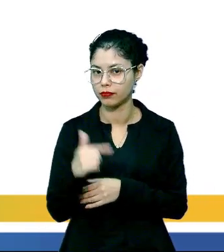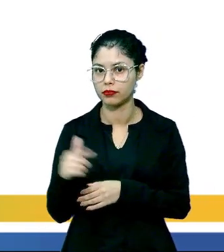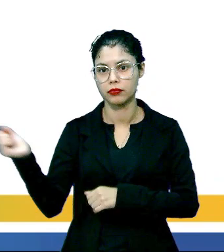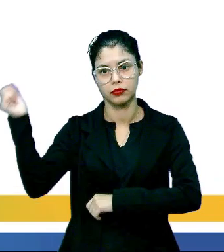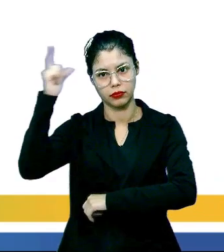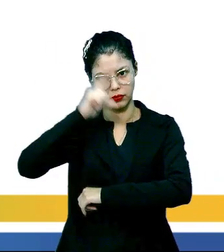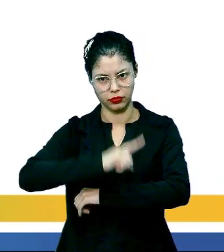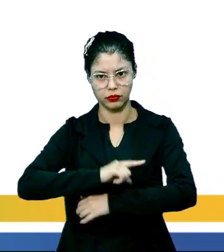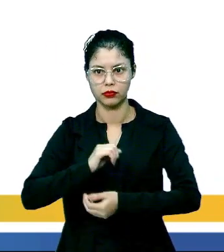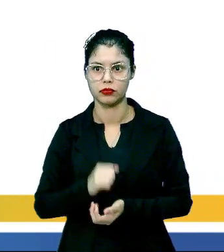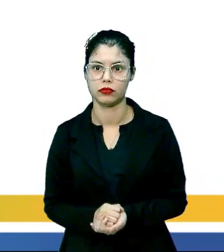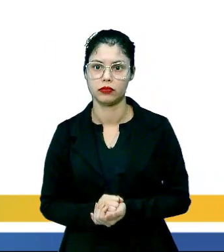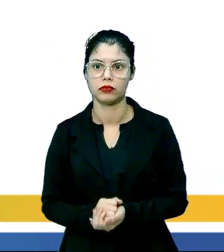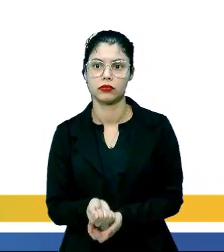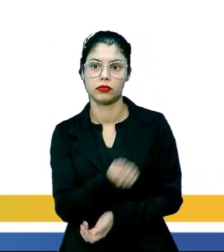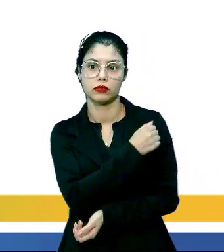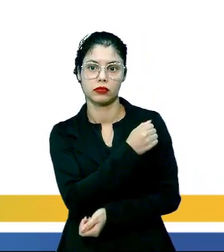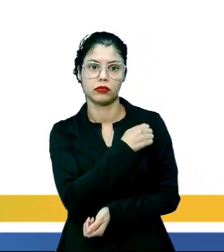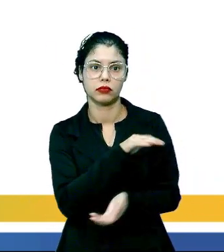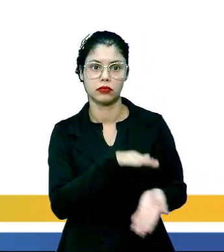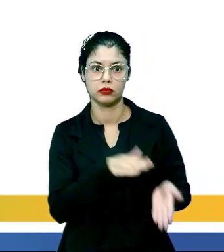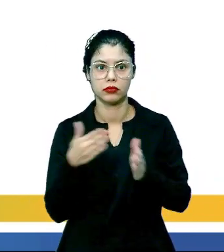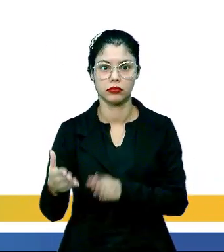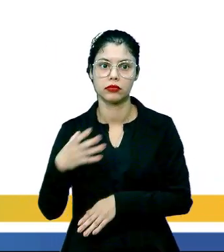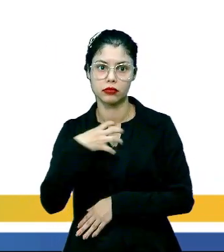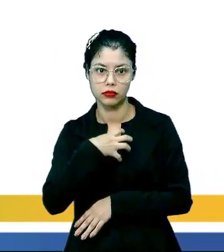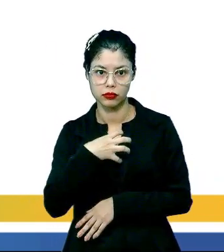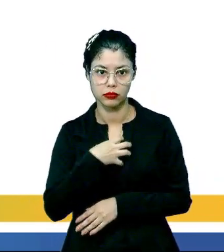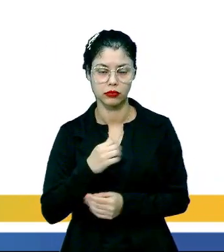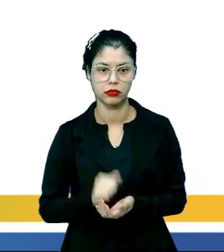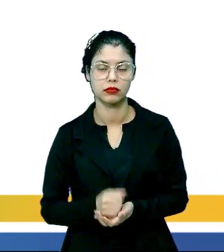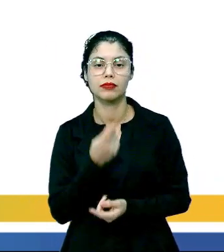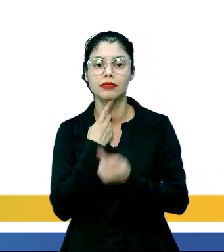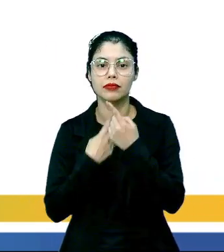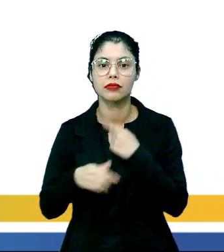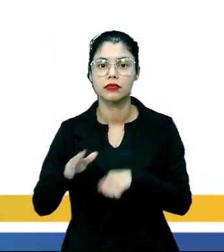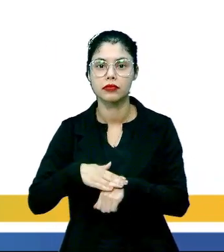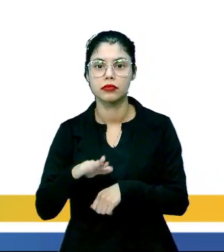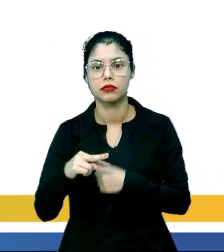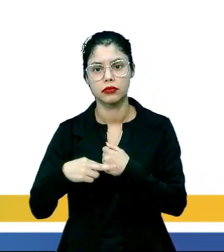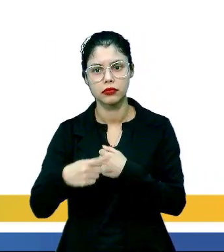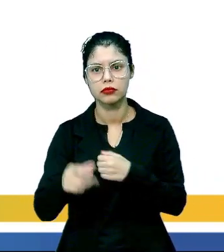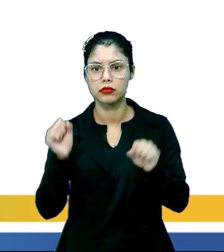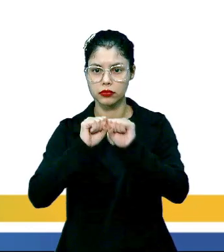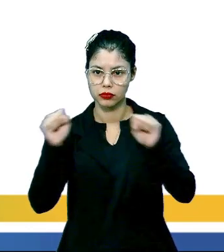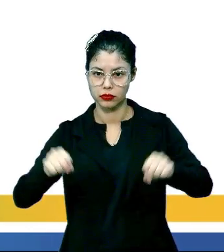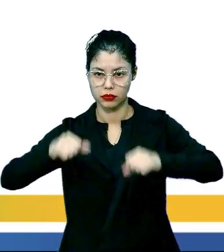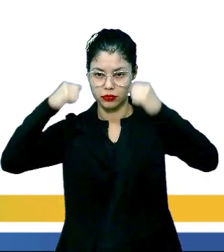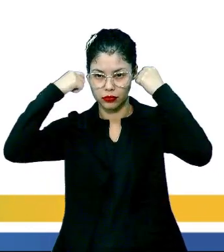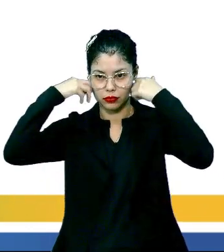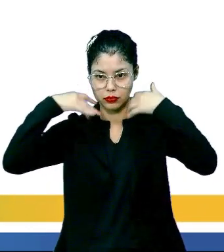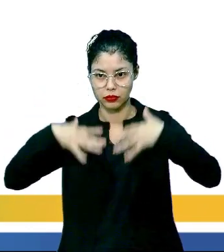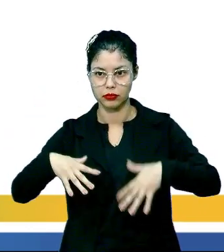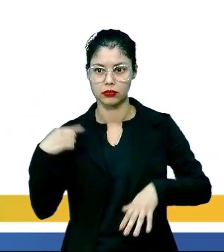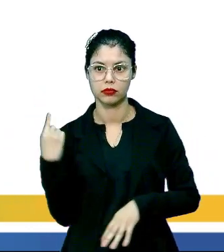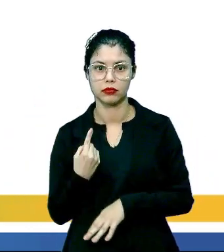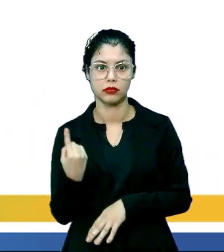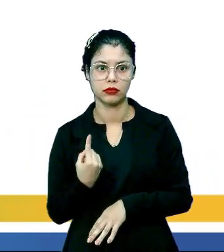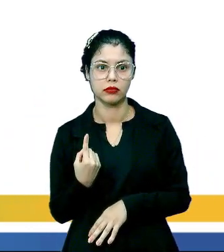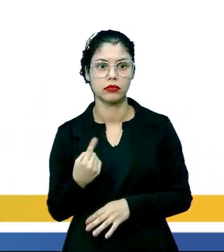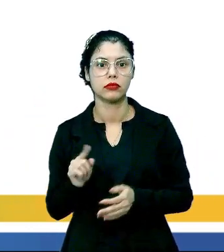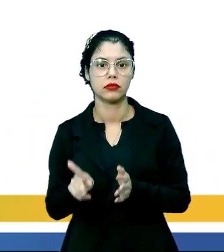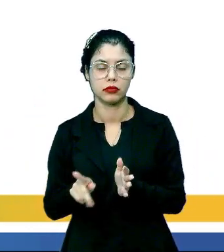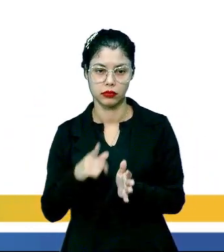perdido, sem água e debaixo de sol, os estudantes passaram a sentir cada vez mais sede. Consequentemente, o sistema excretor